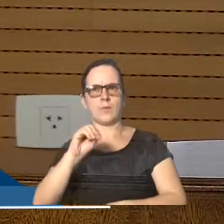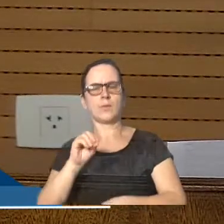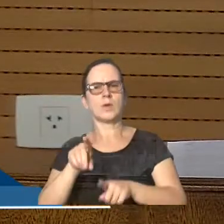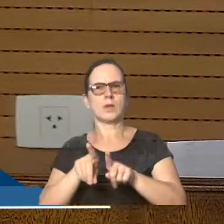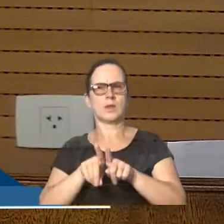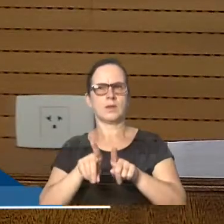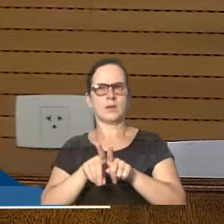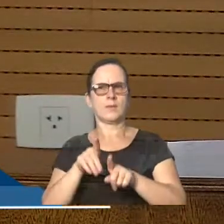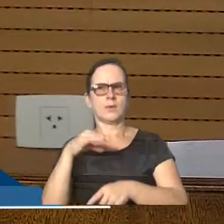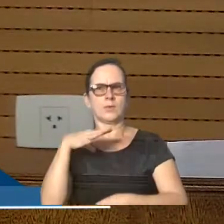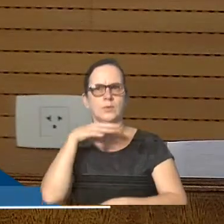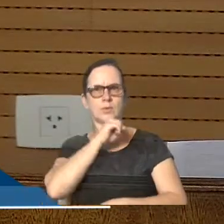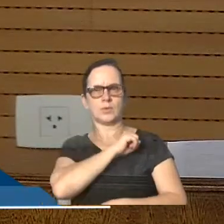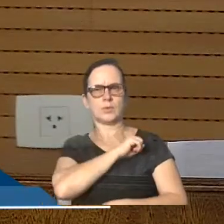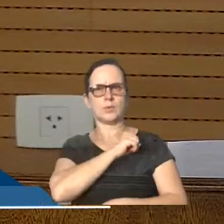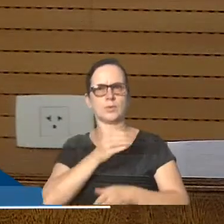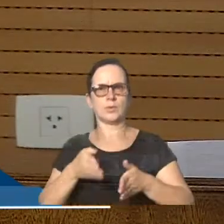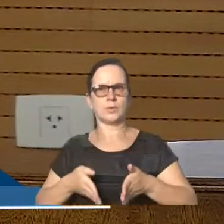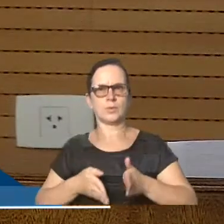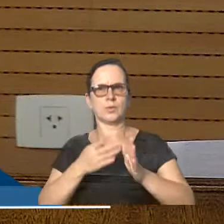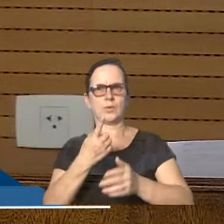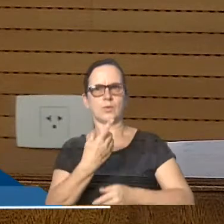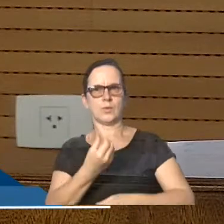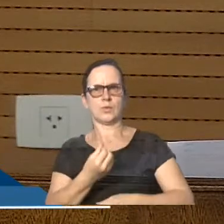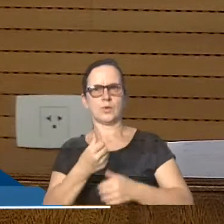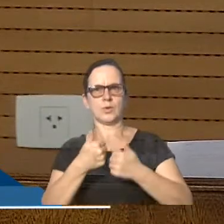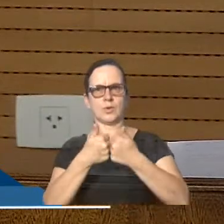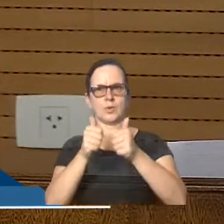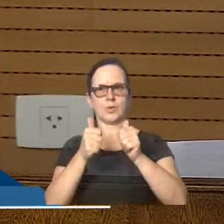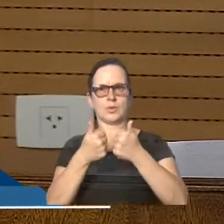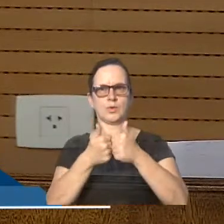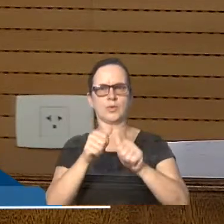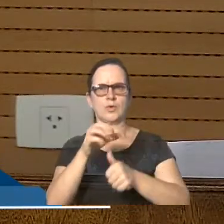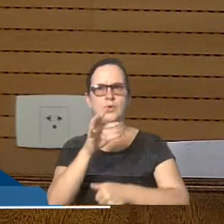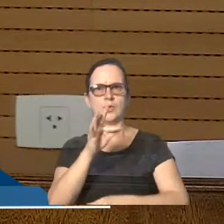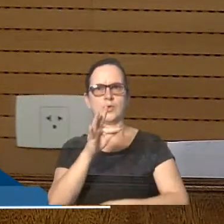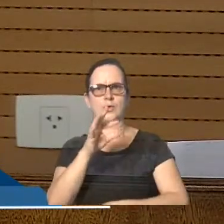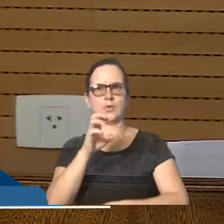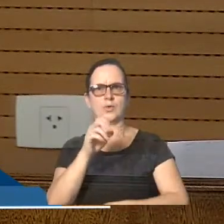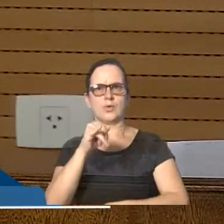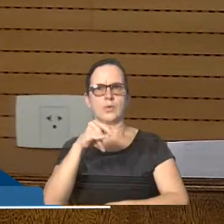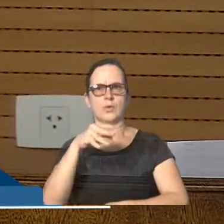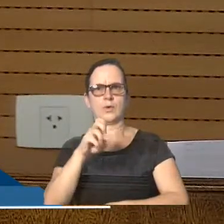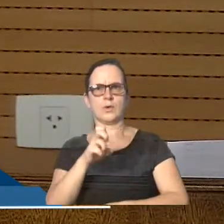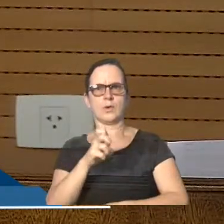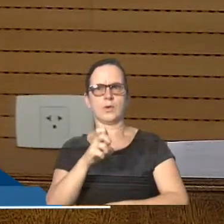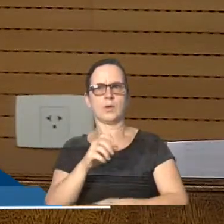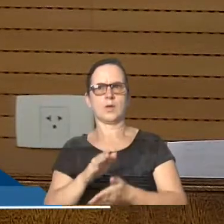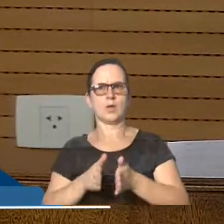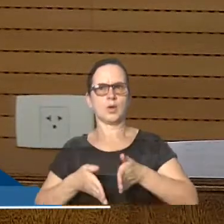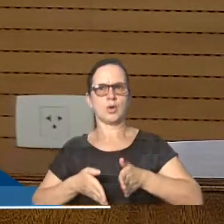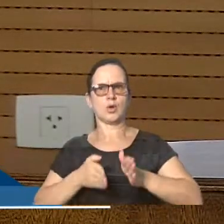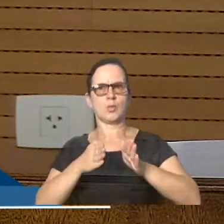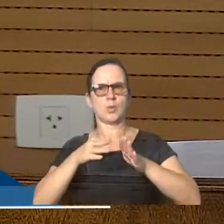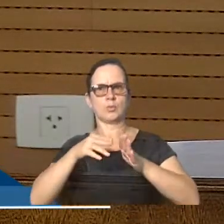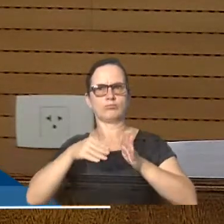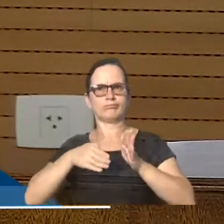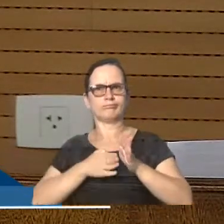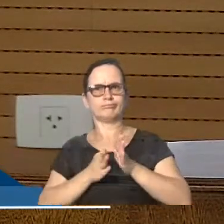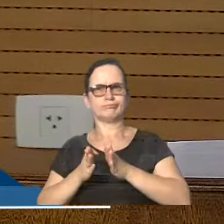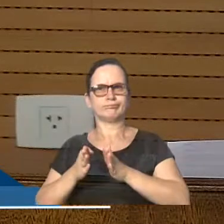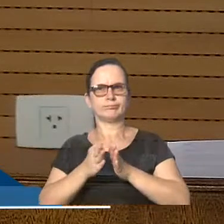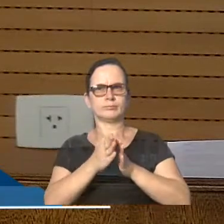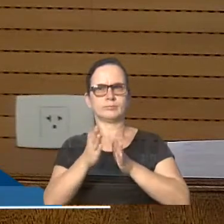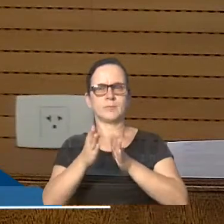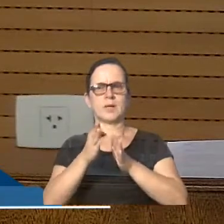Reativação urgente da linha 16 da Expresso Fênix Viação, com novo itinerário pela Avenida 9 de Abril